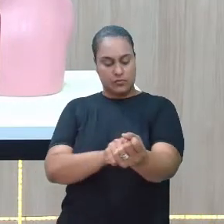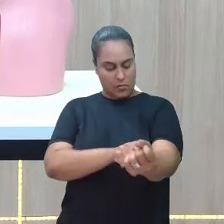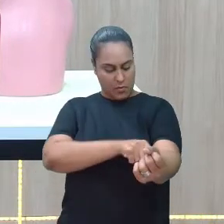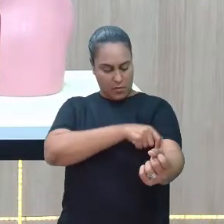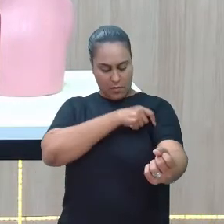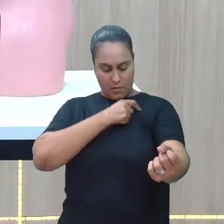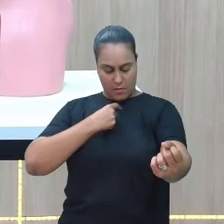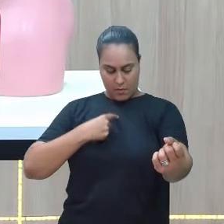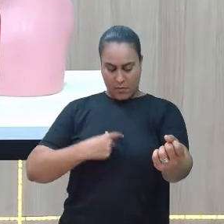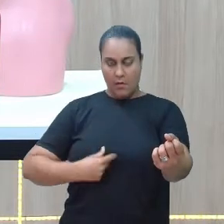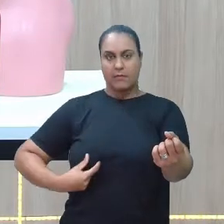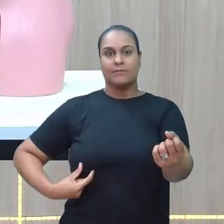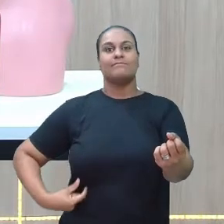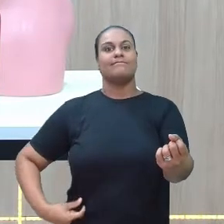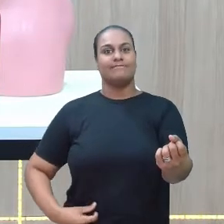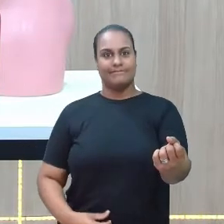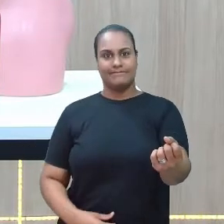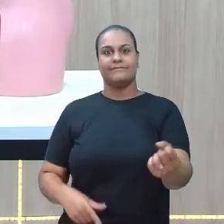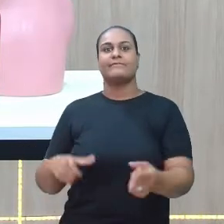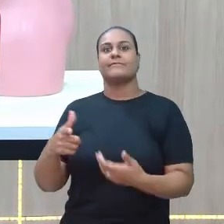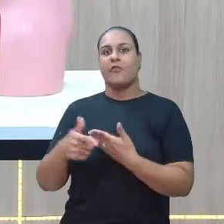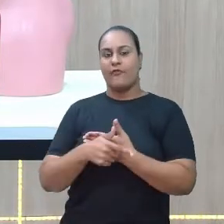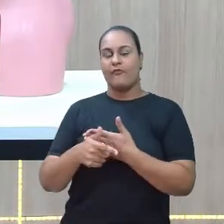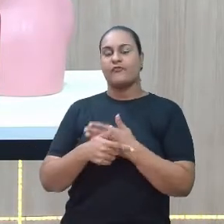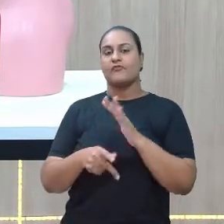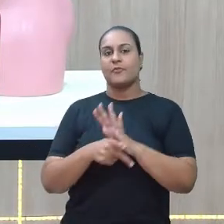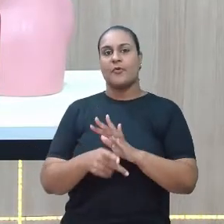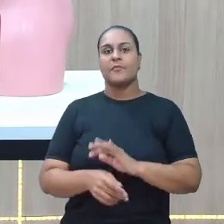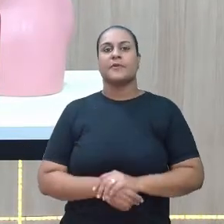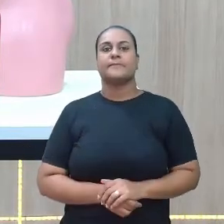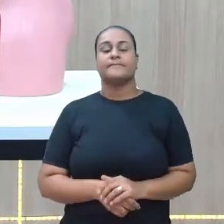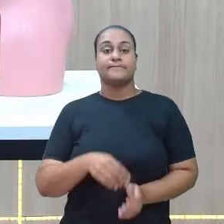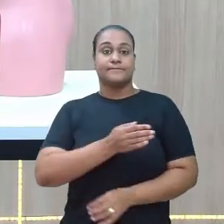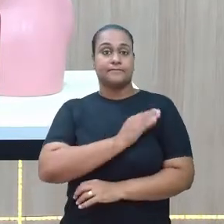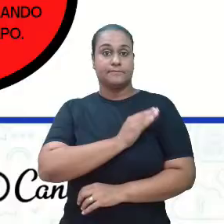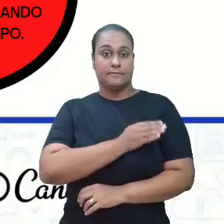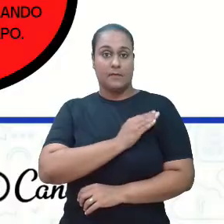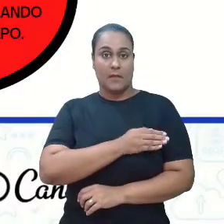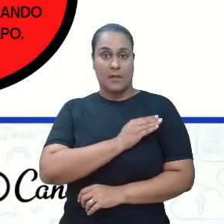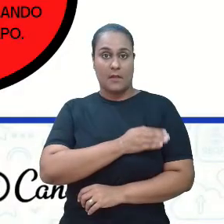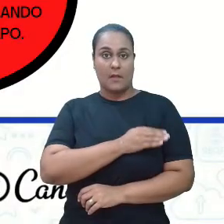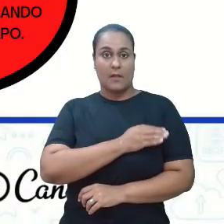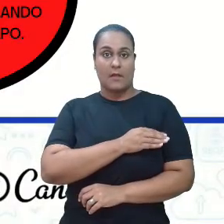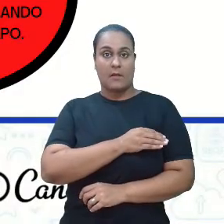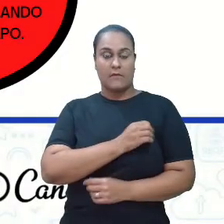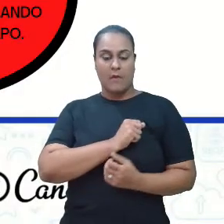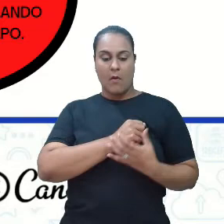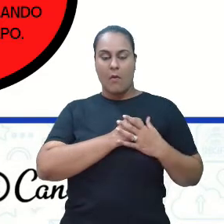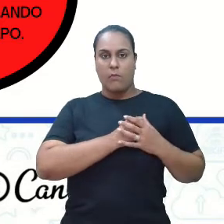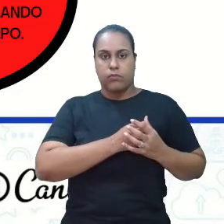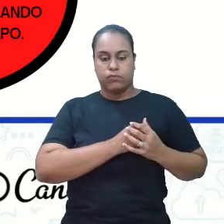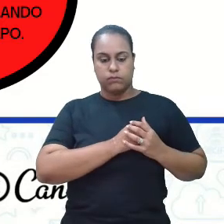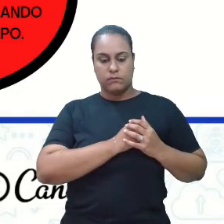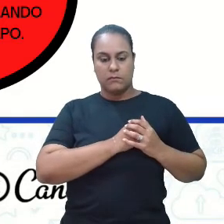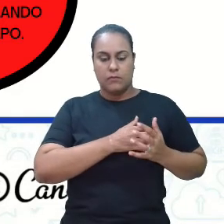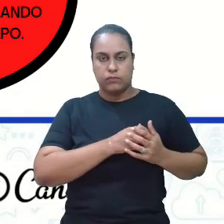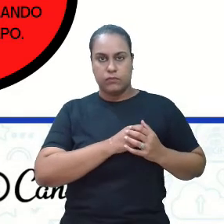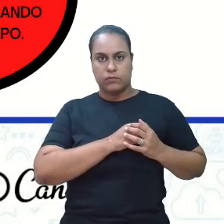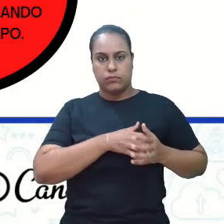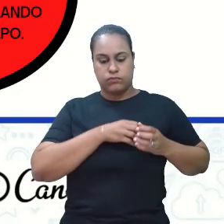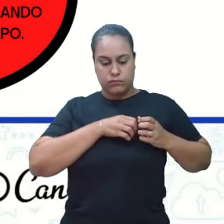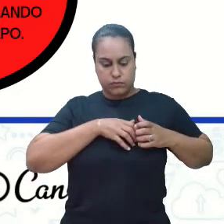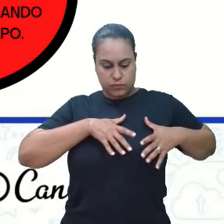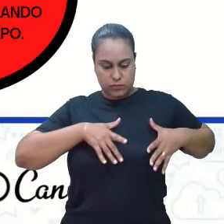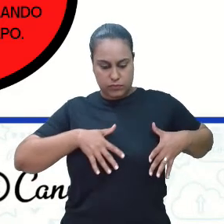o corpo. Também ele faz a sua função. E o coração, ele vai impulsionar o sangue e